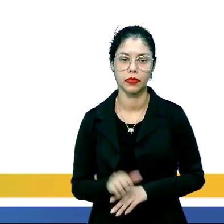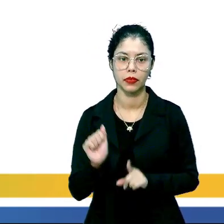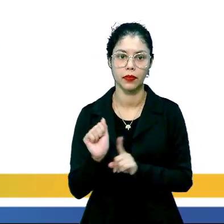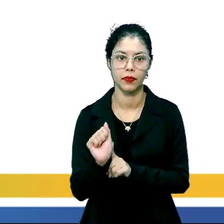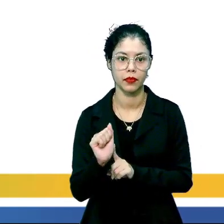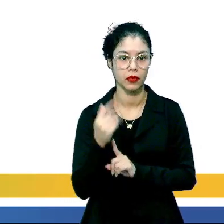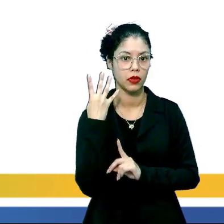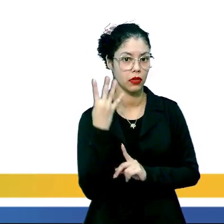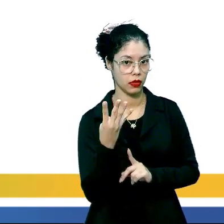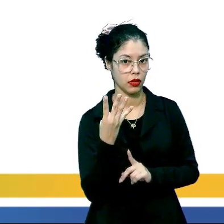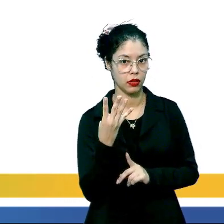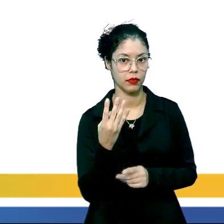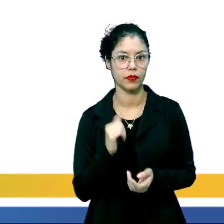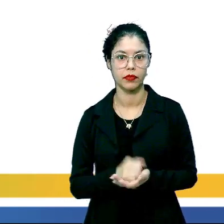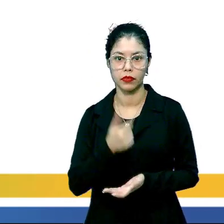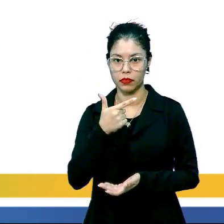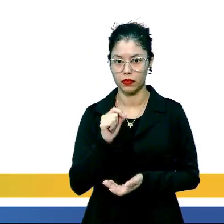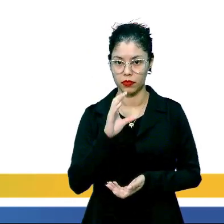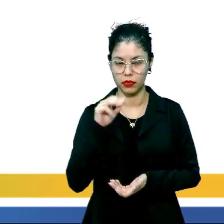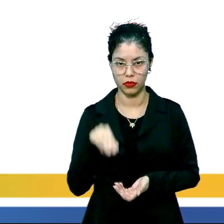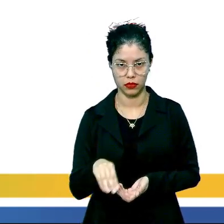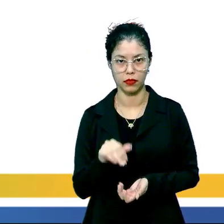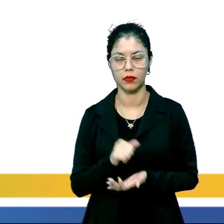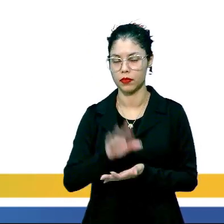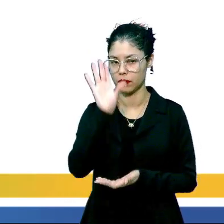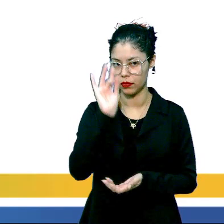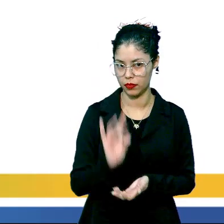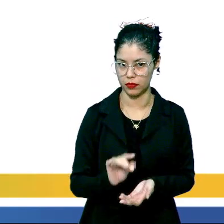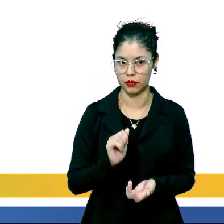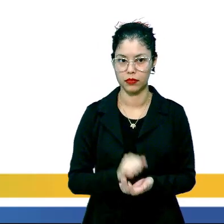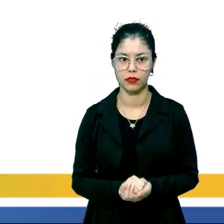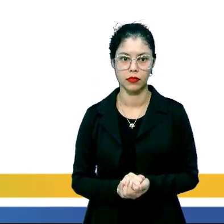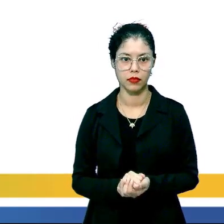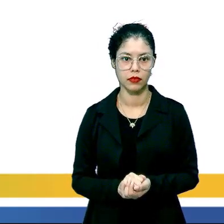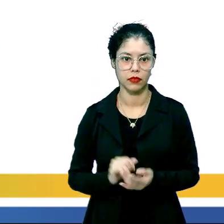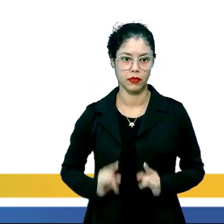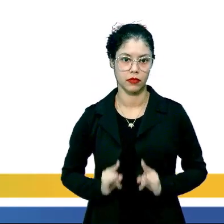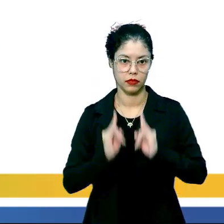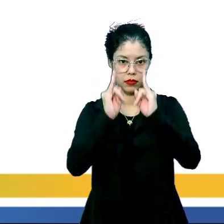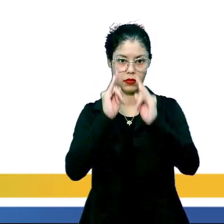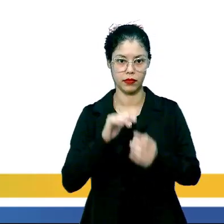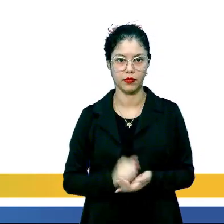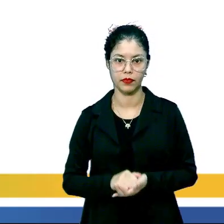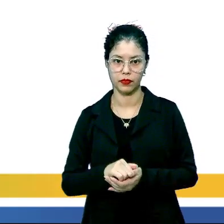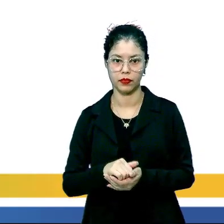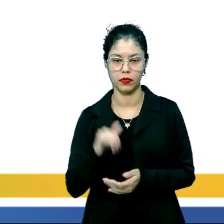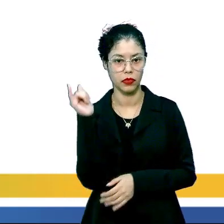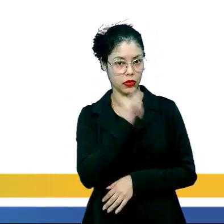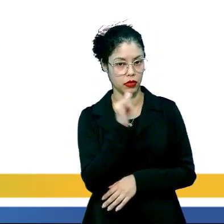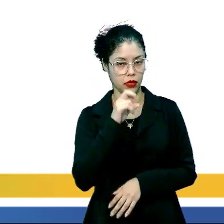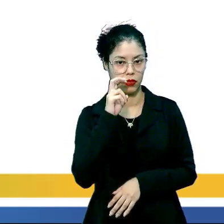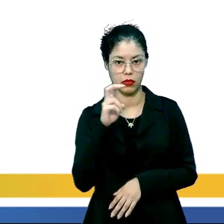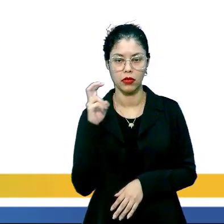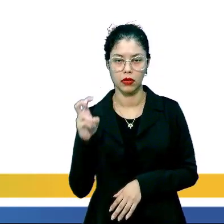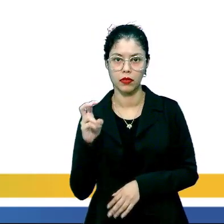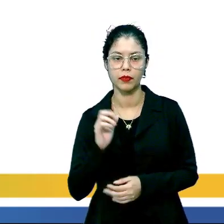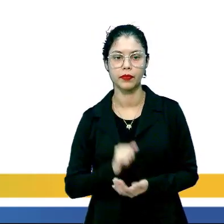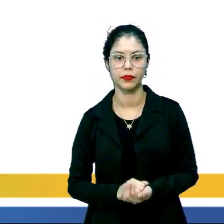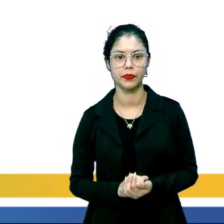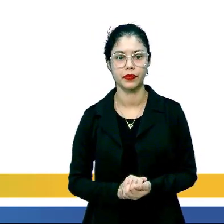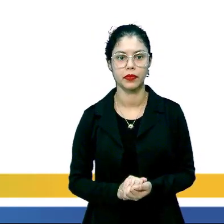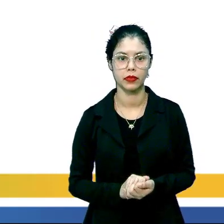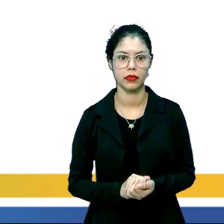A, 4 lances de escadas com 20 centímetros cada um, a Torre de Pisa, na Itália, com 55 metros de